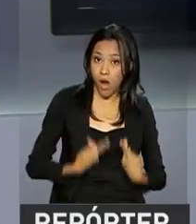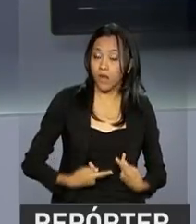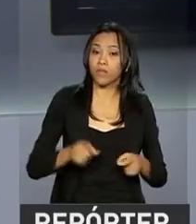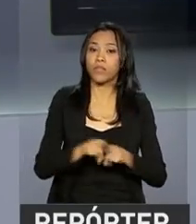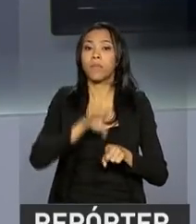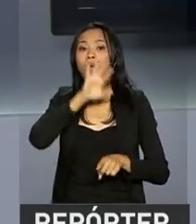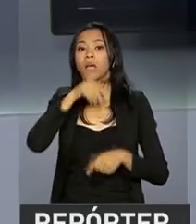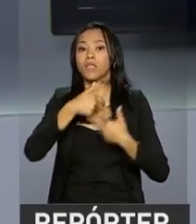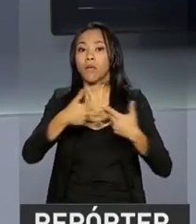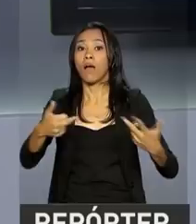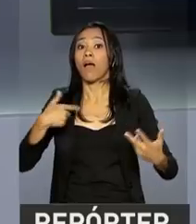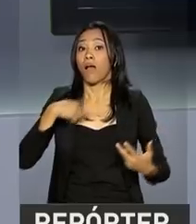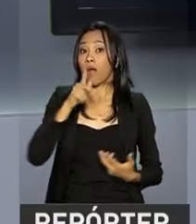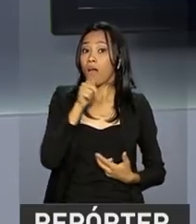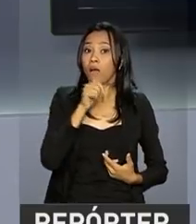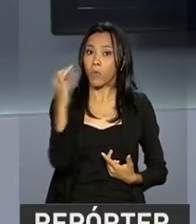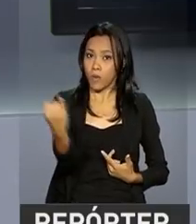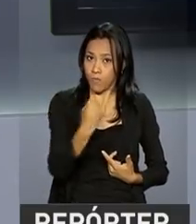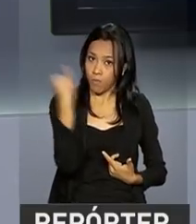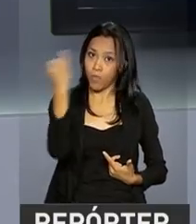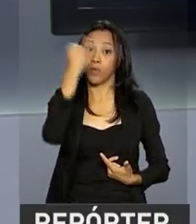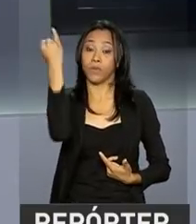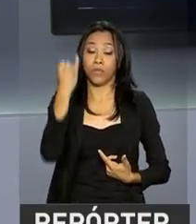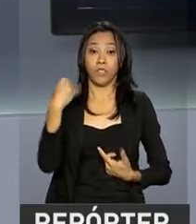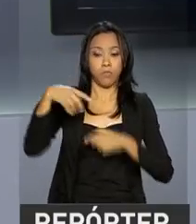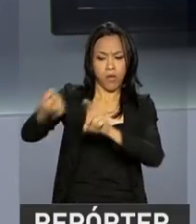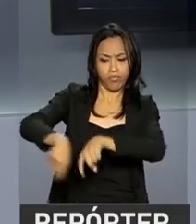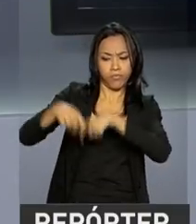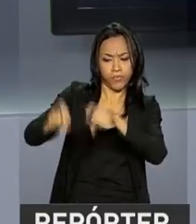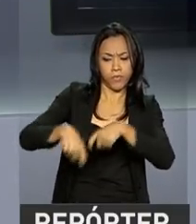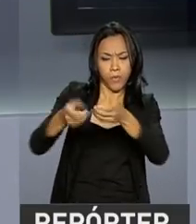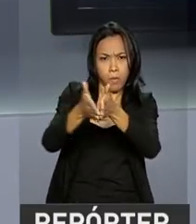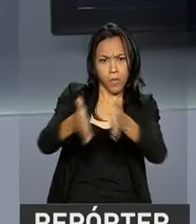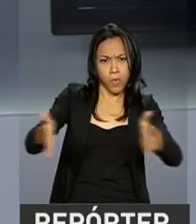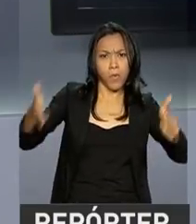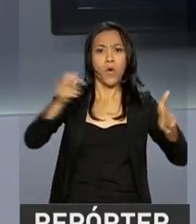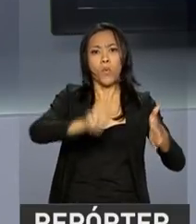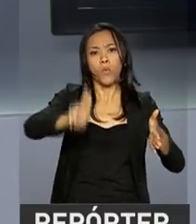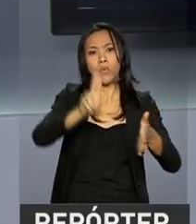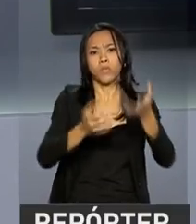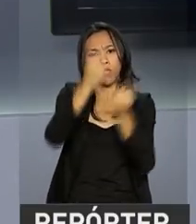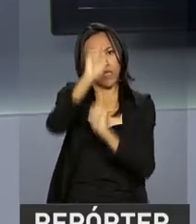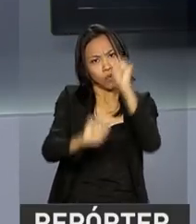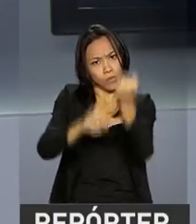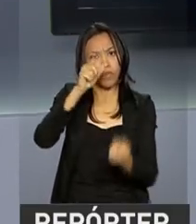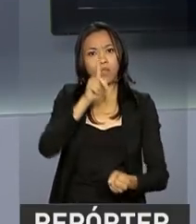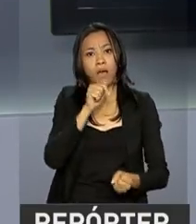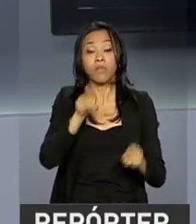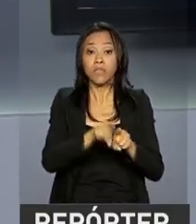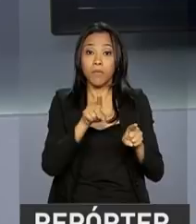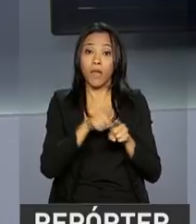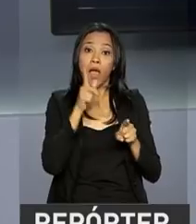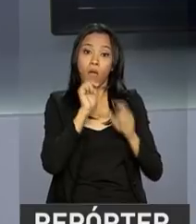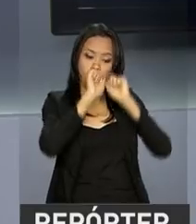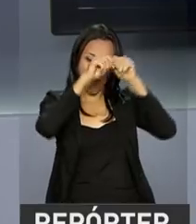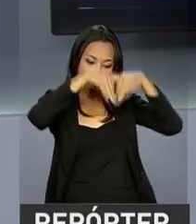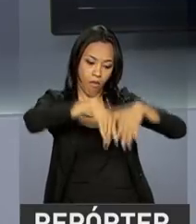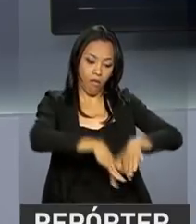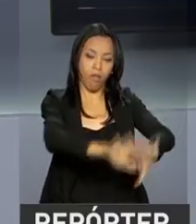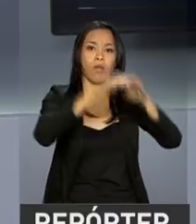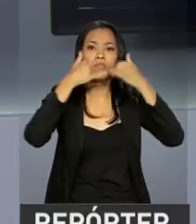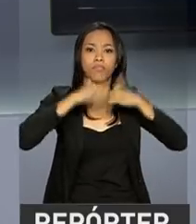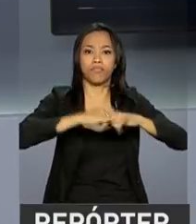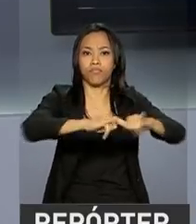essencial também para a produção de alimentos no campo, produção de bens pela indústria e até geração de energia elétrica. Para que esse recurso